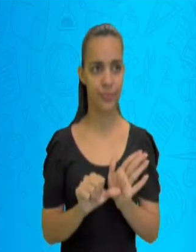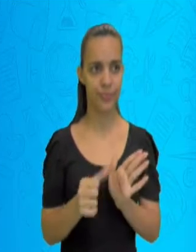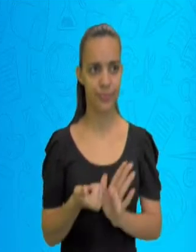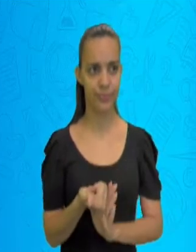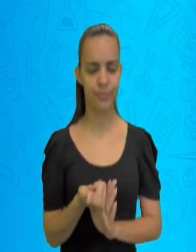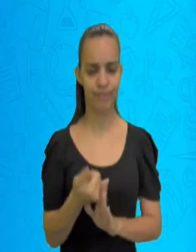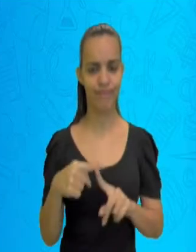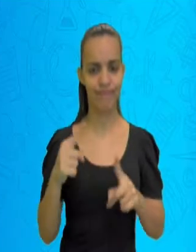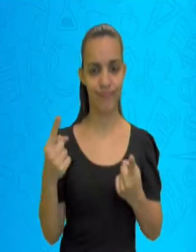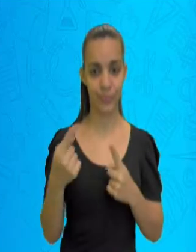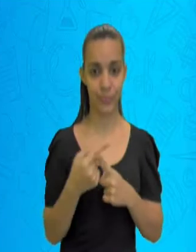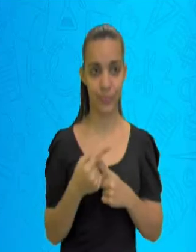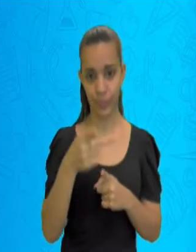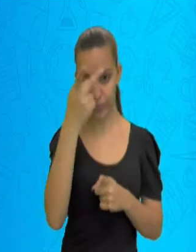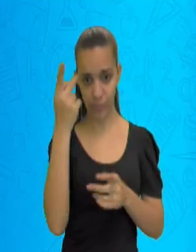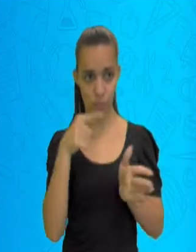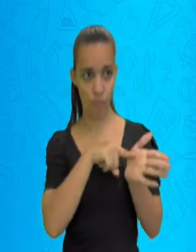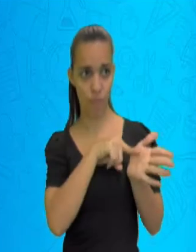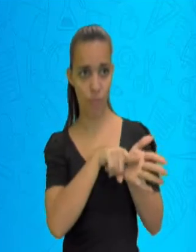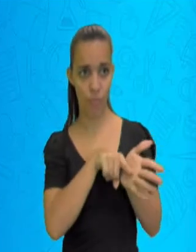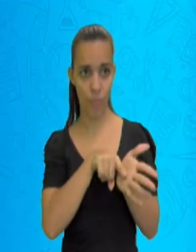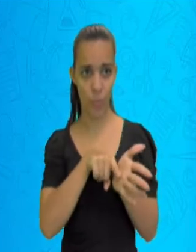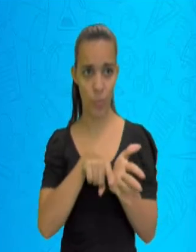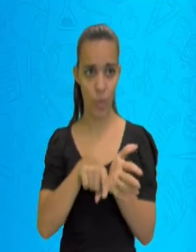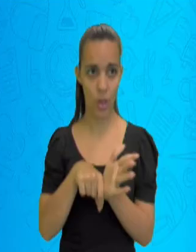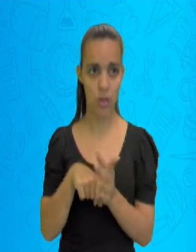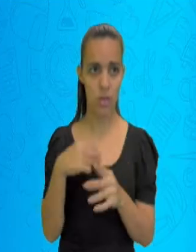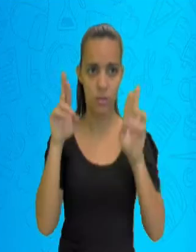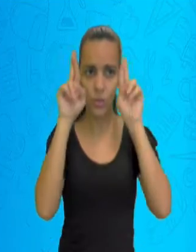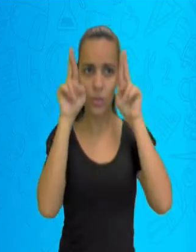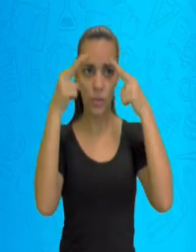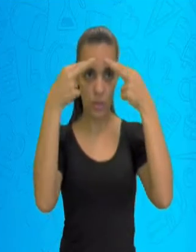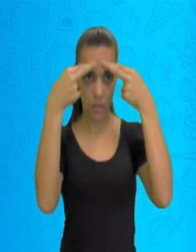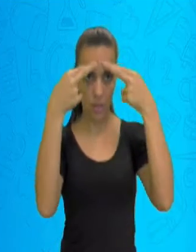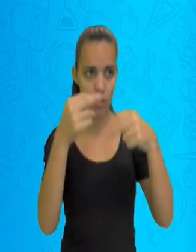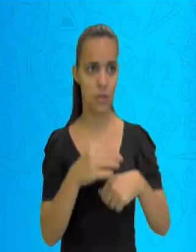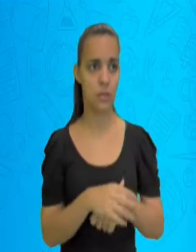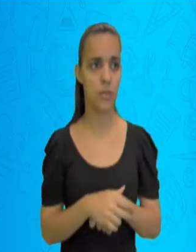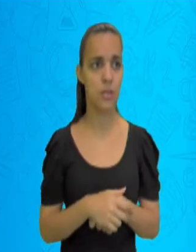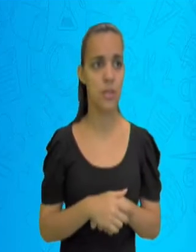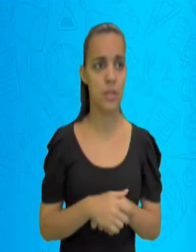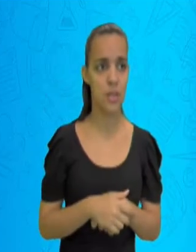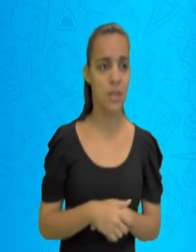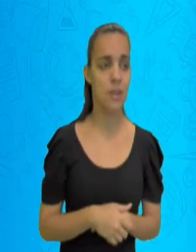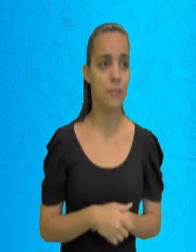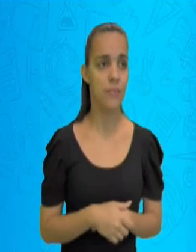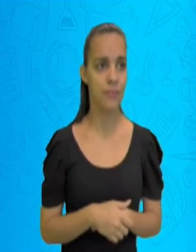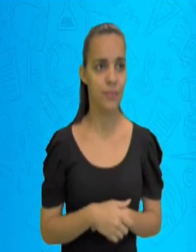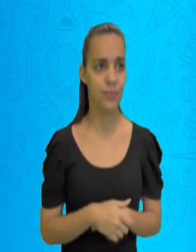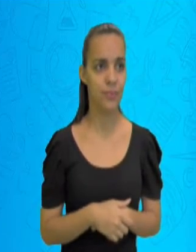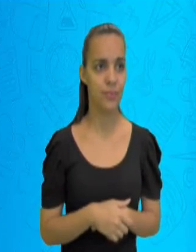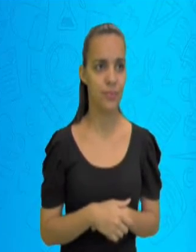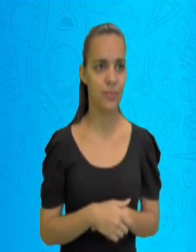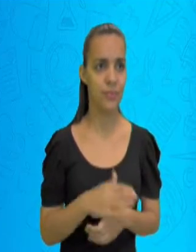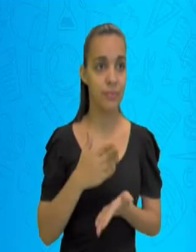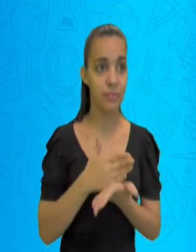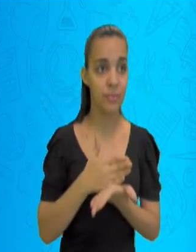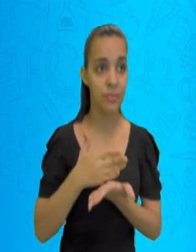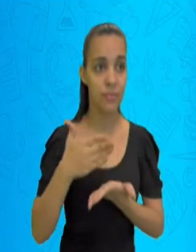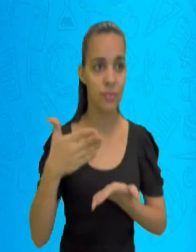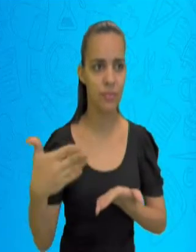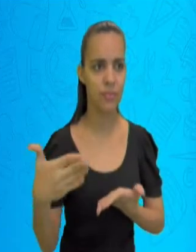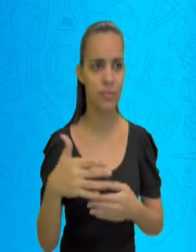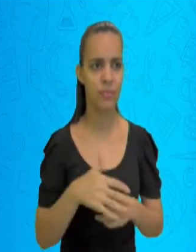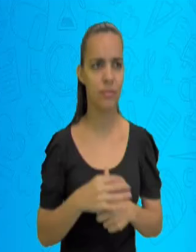que trouxeram esta ideia. Muito bom, é importante este segundo ponto também. A partir